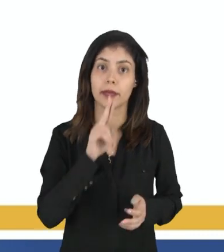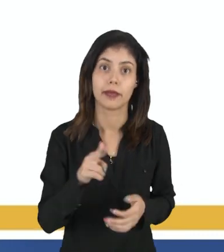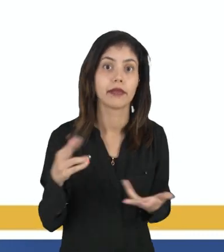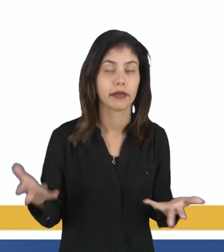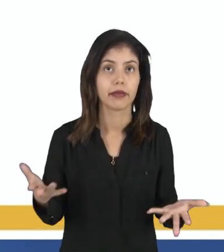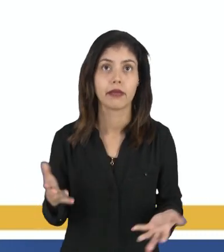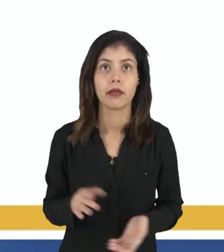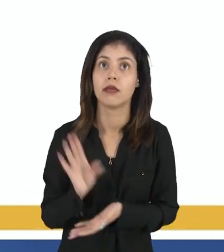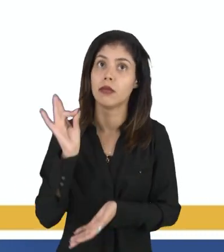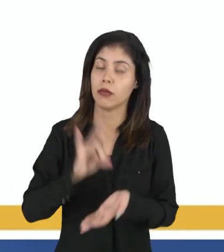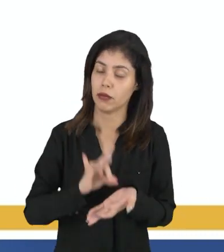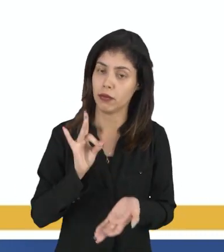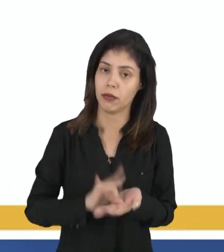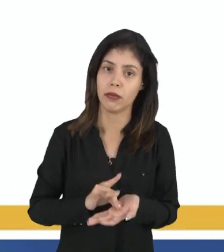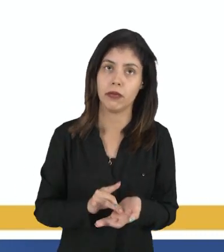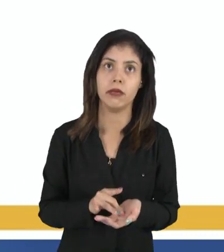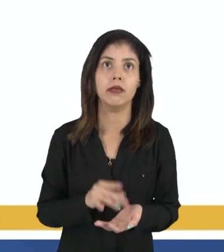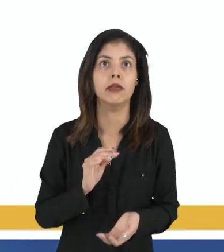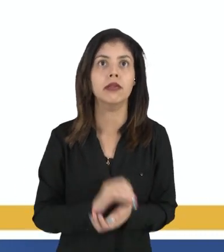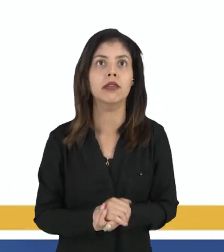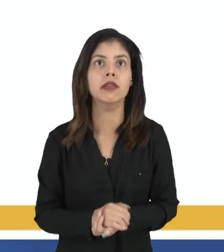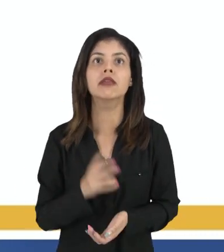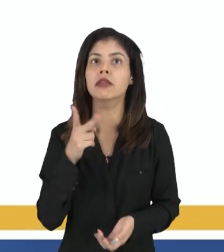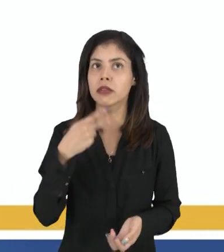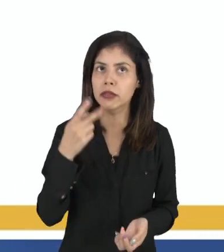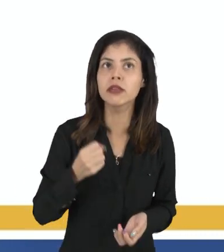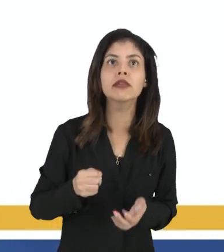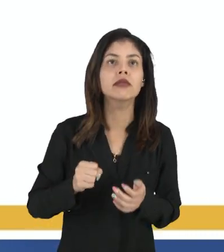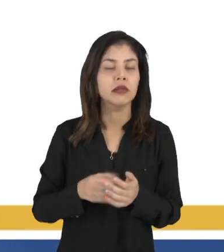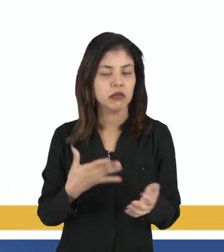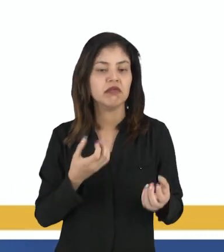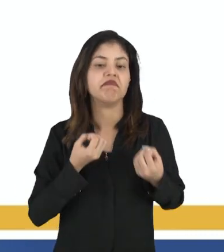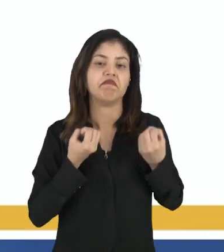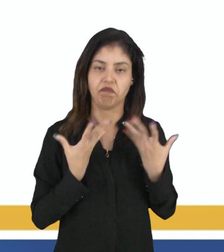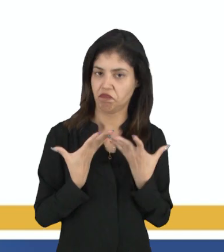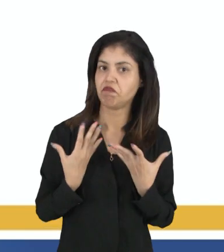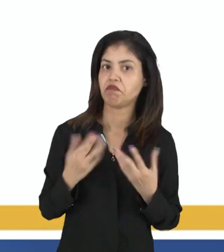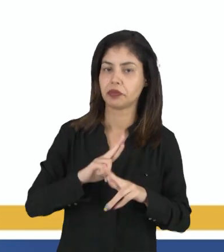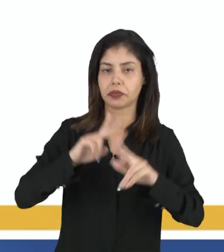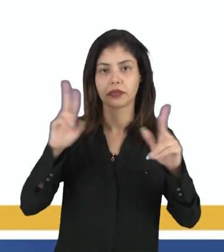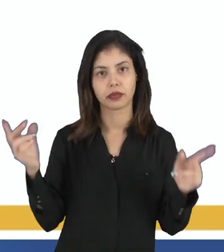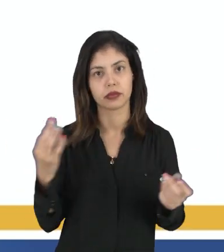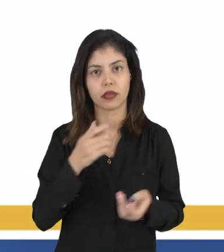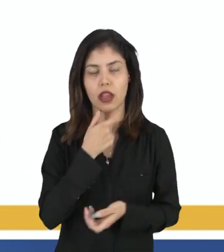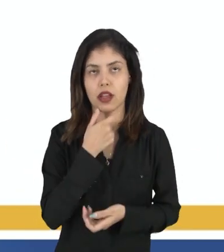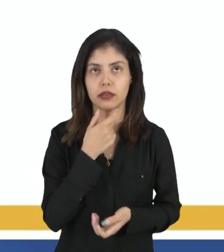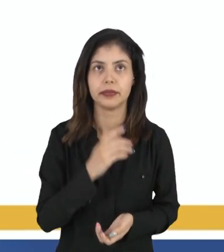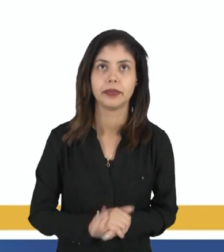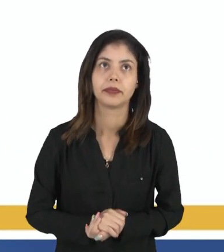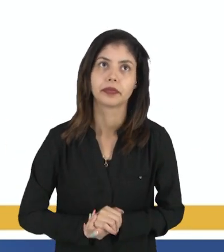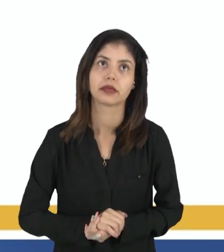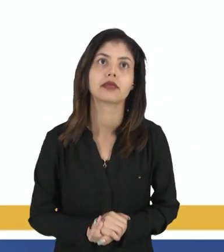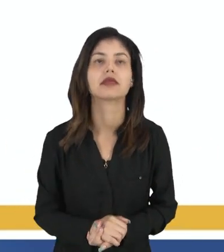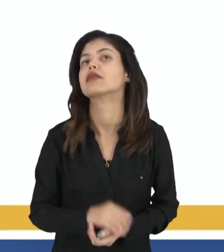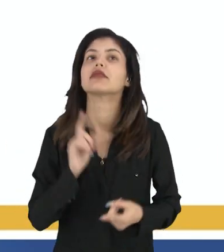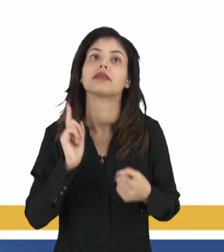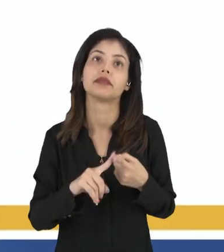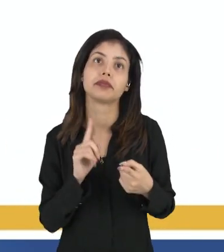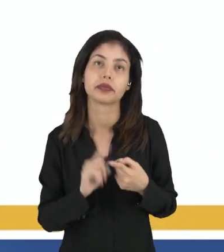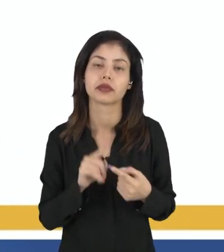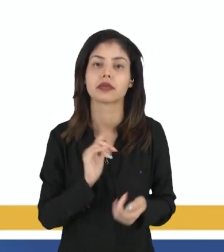resposta dela e pelo fato de ela dizer que fala fluentemente, fala bem, várias línguas. Vamos lá,